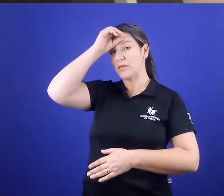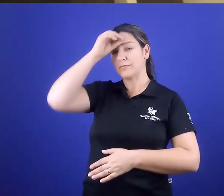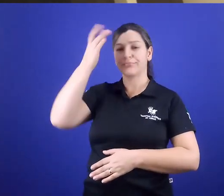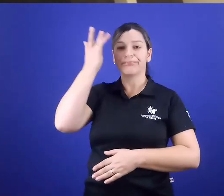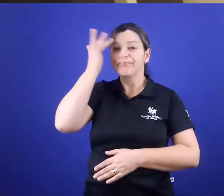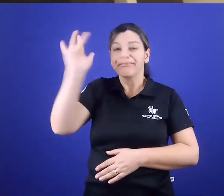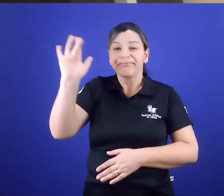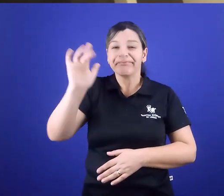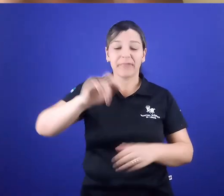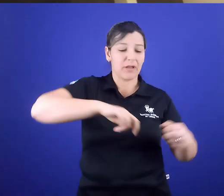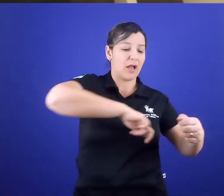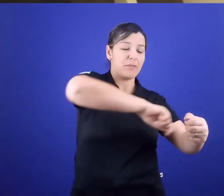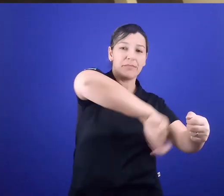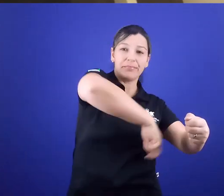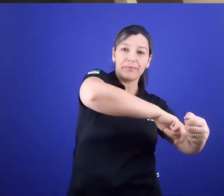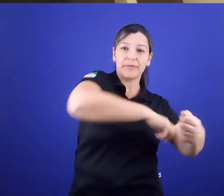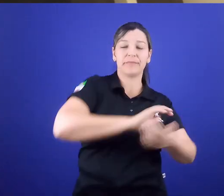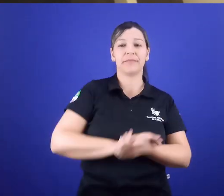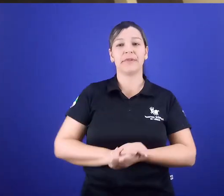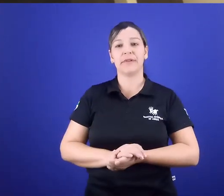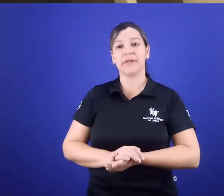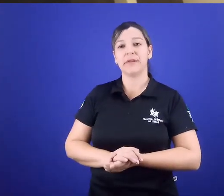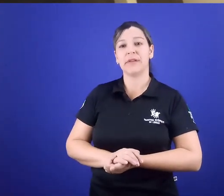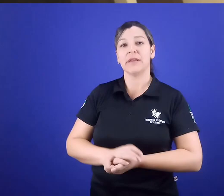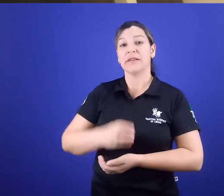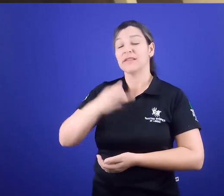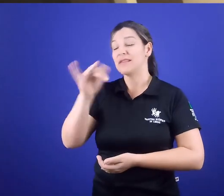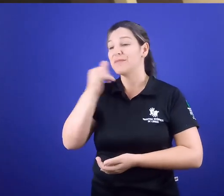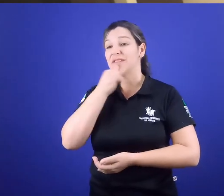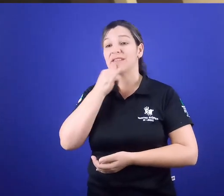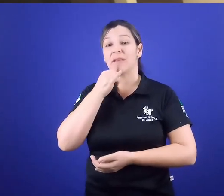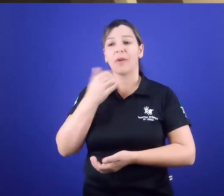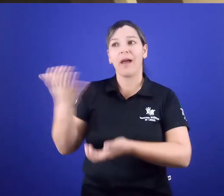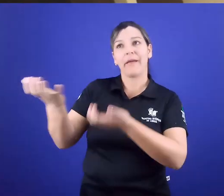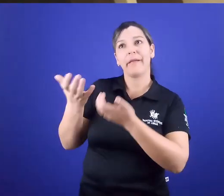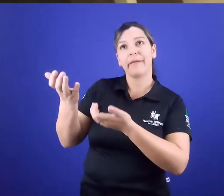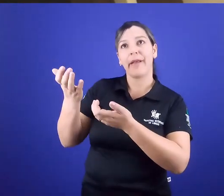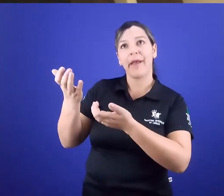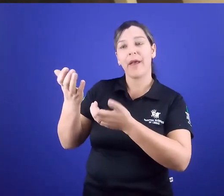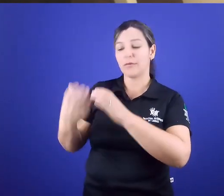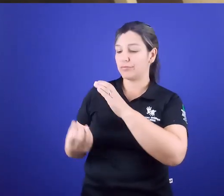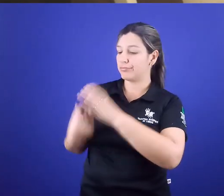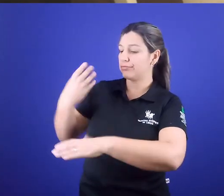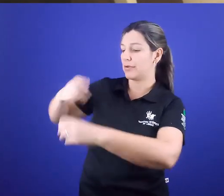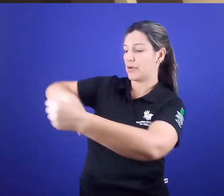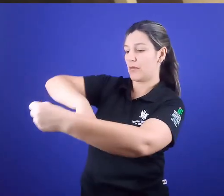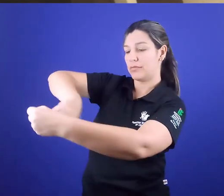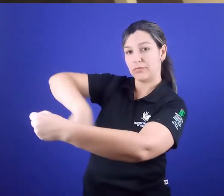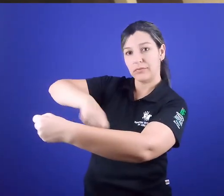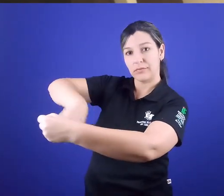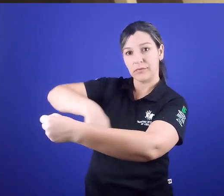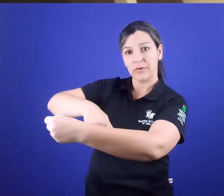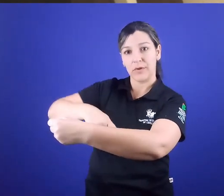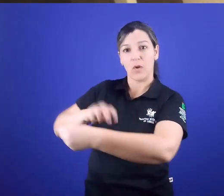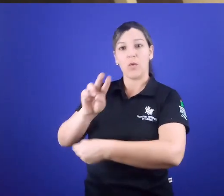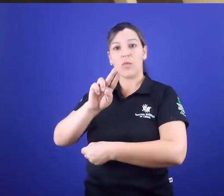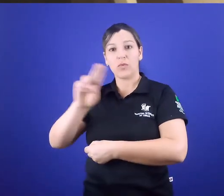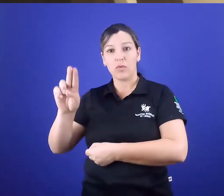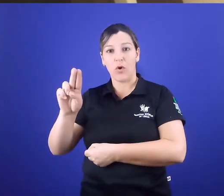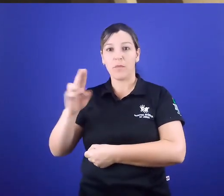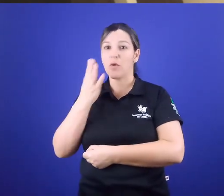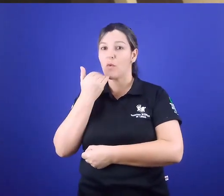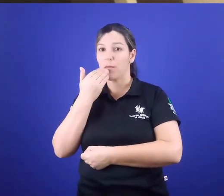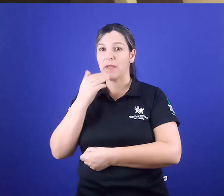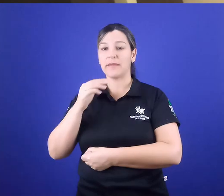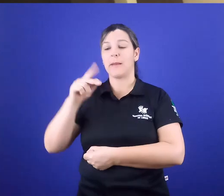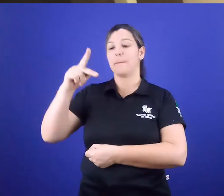esse alimento. Ah, vamos fazer uma paella. Mas se eu não tiver uma paedeira, eu não posso propor uma paella porque eu não tenho equipamento para